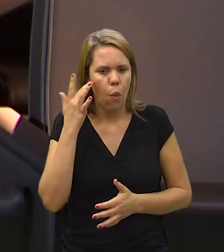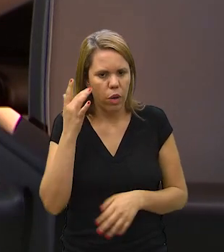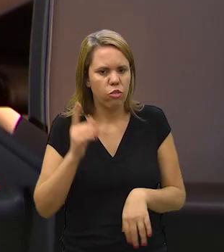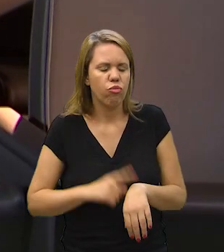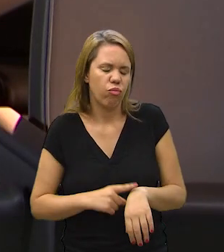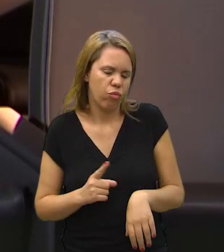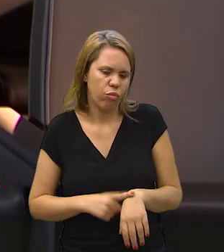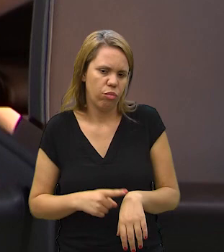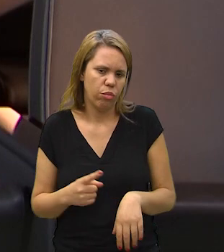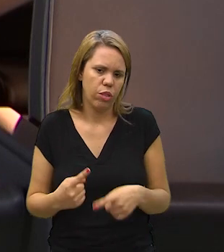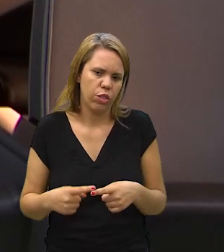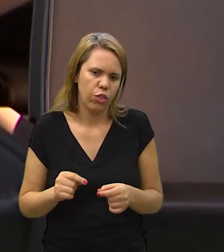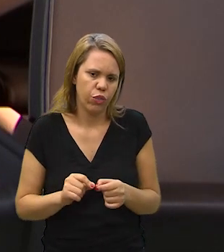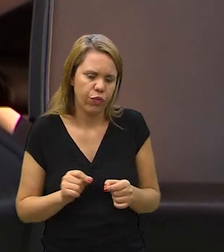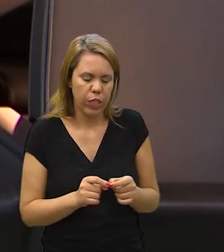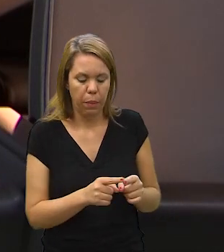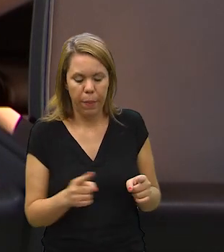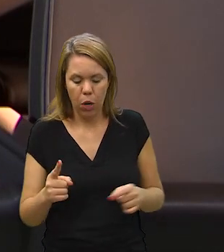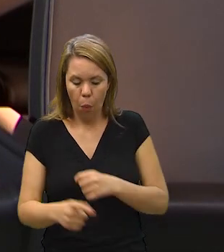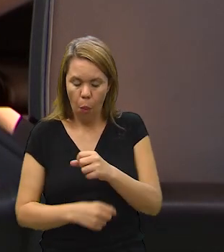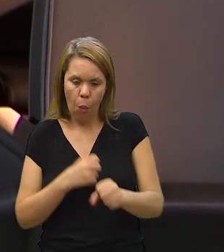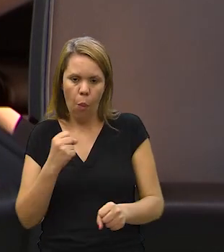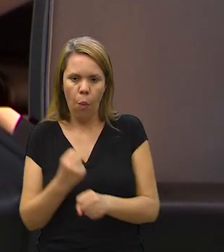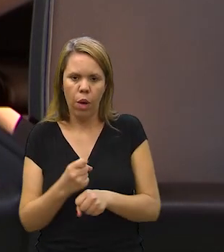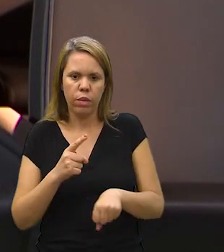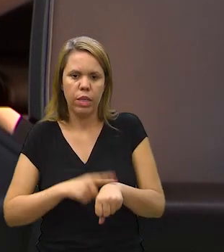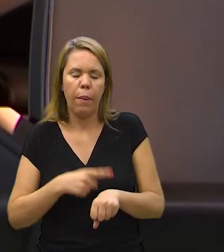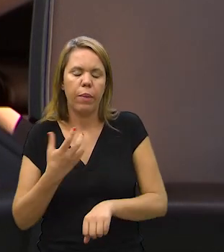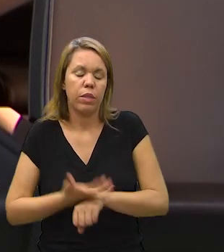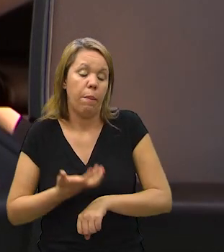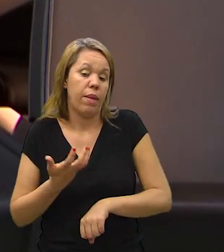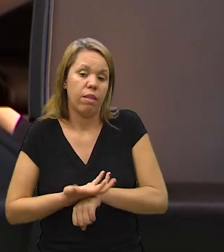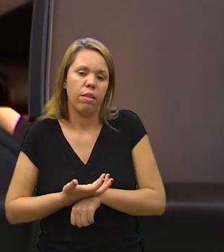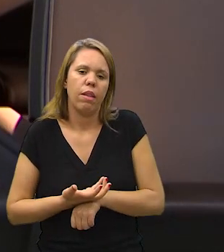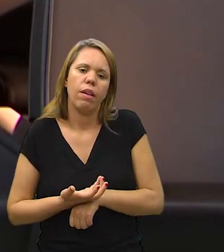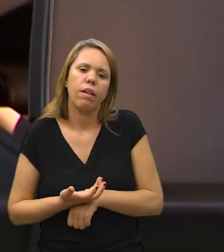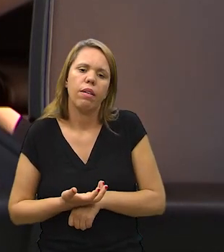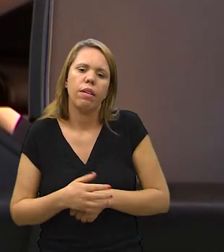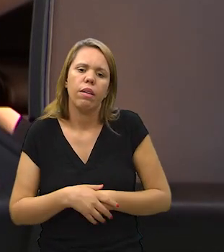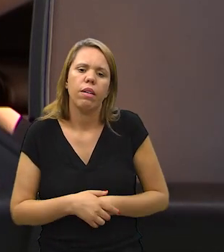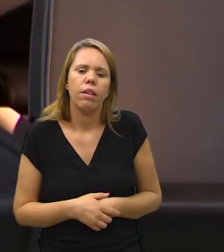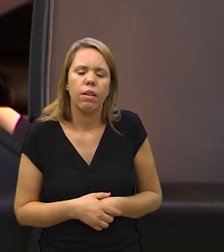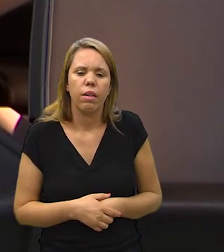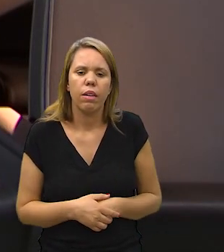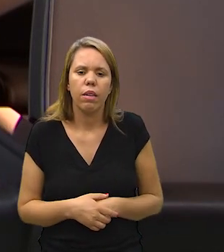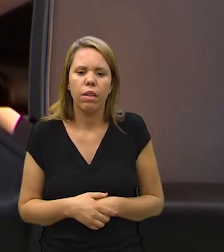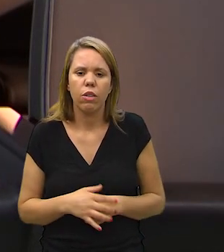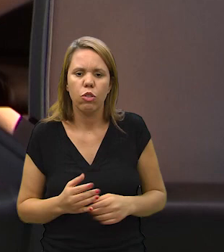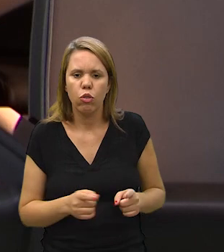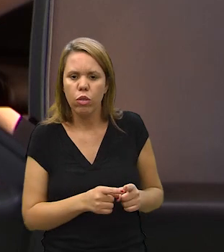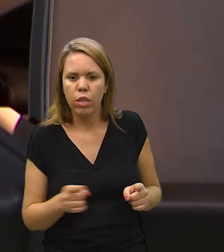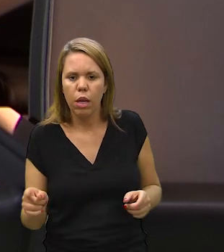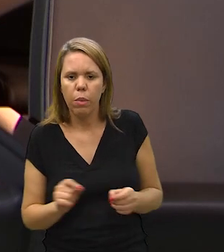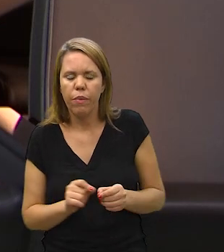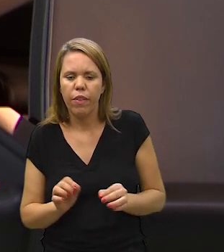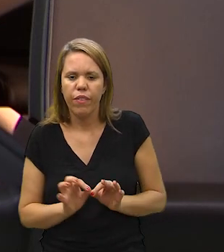que tempo. Porque a gente fez nesse período de 1 ano, né? Que é o tempo da disciplina. Mas todo esse tempo para fazer, a gente fez